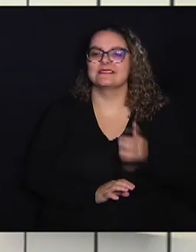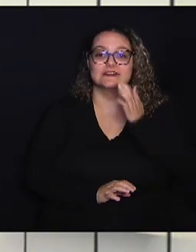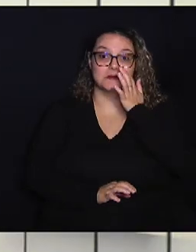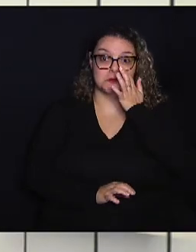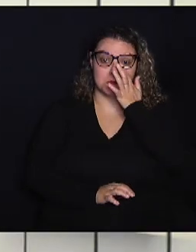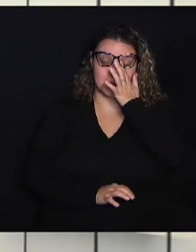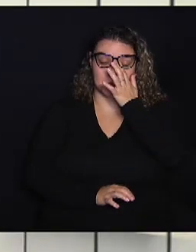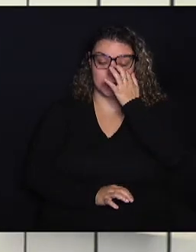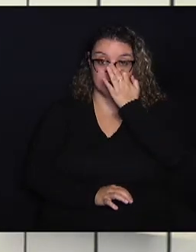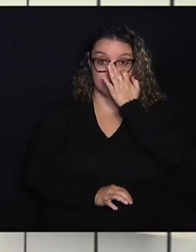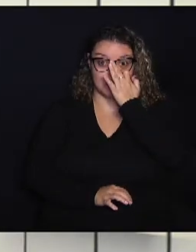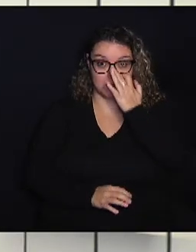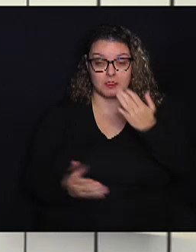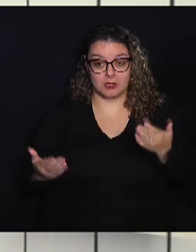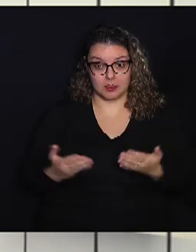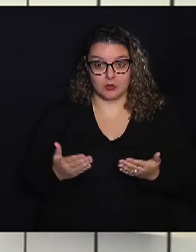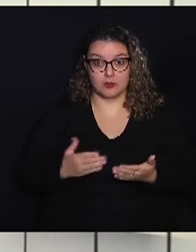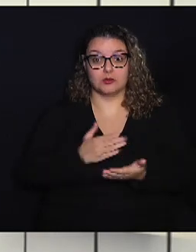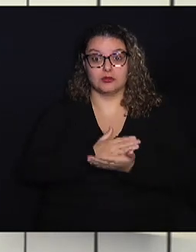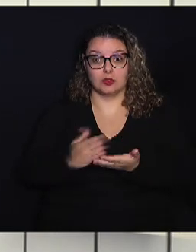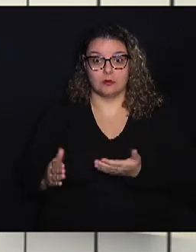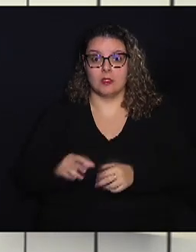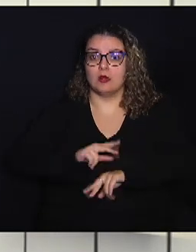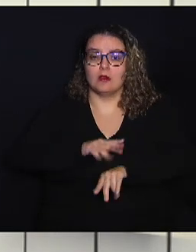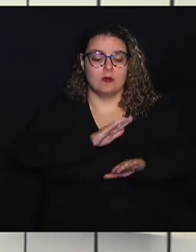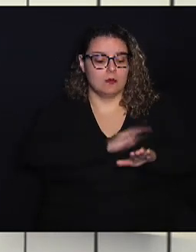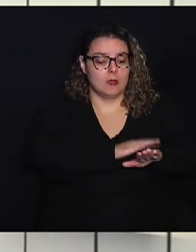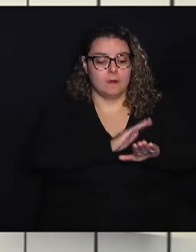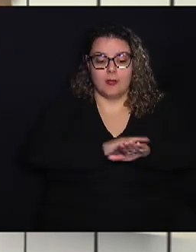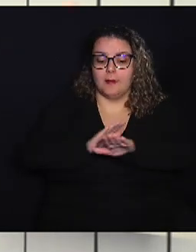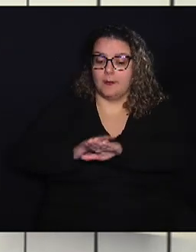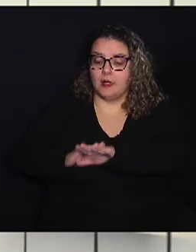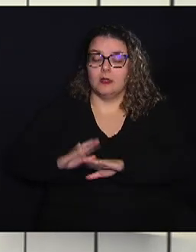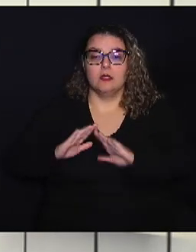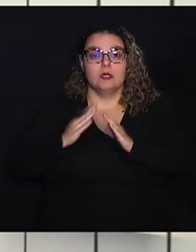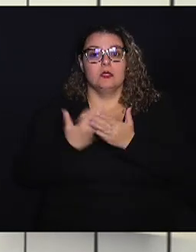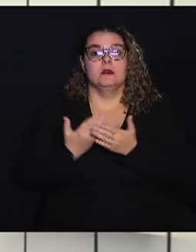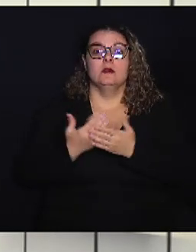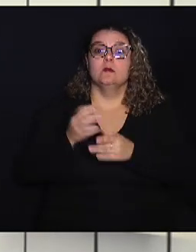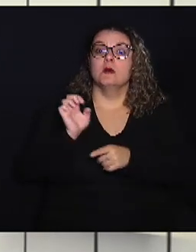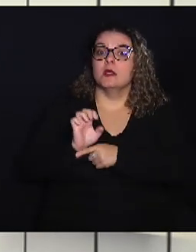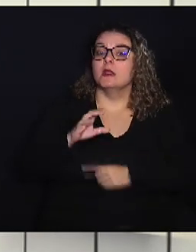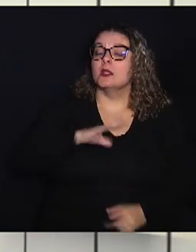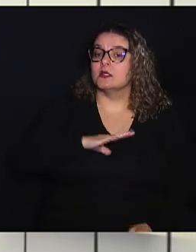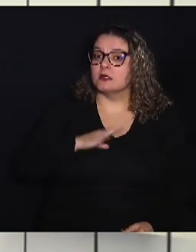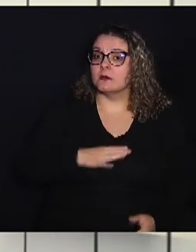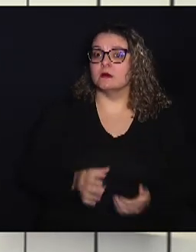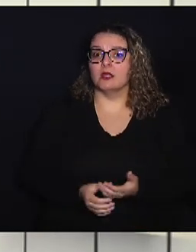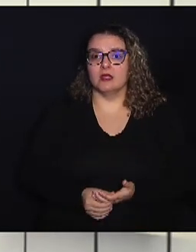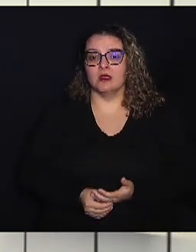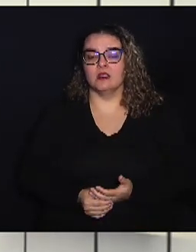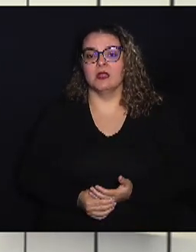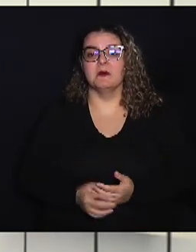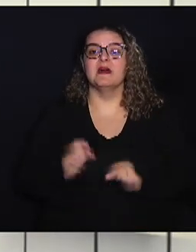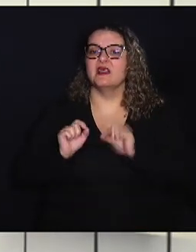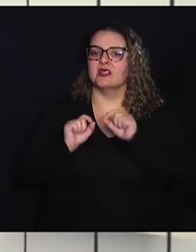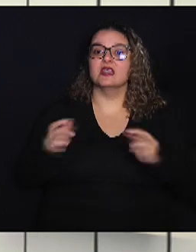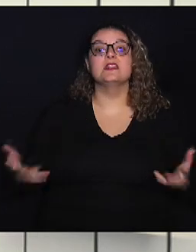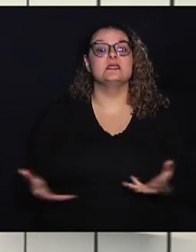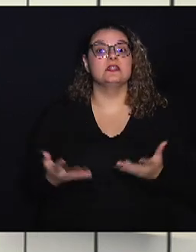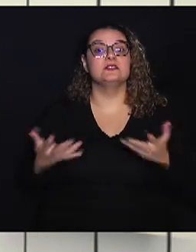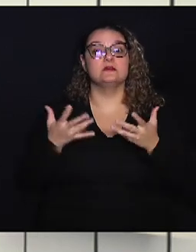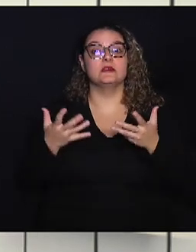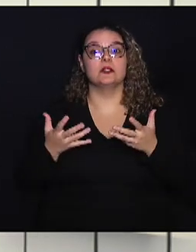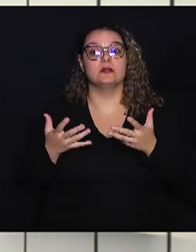E olha só, começa hoje uma série de ações em escolas estaduais, municipais, para incentivar